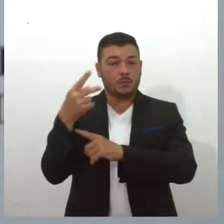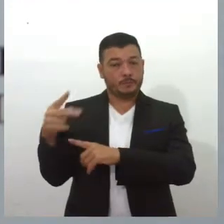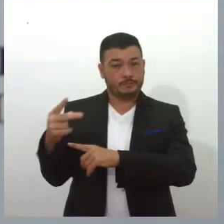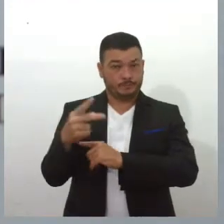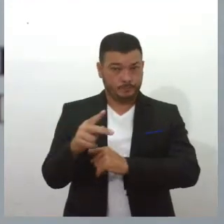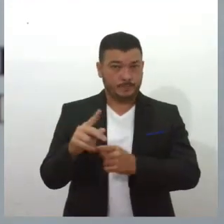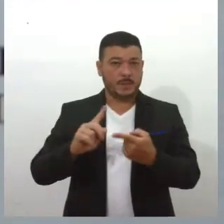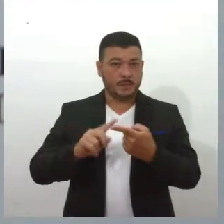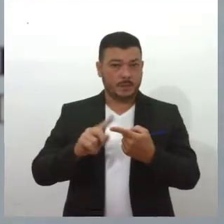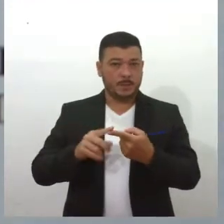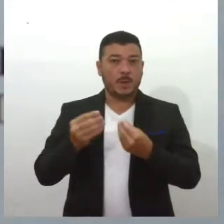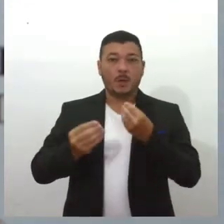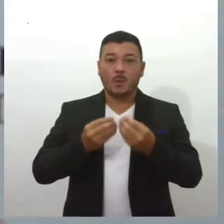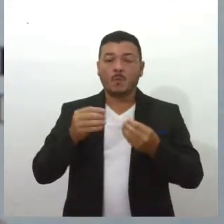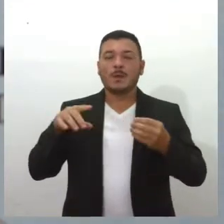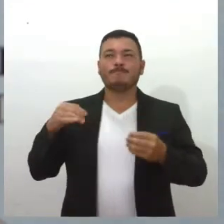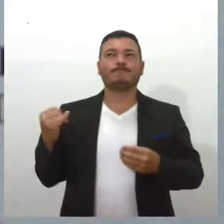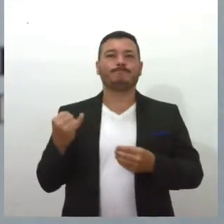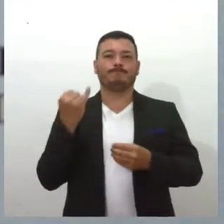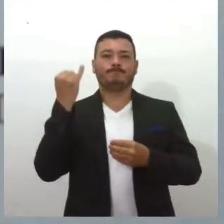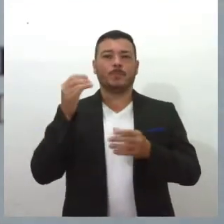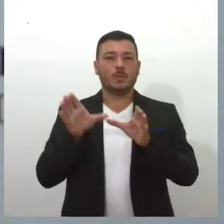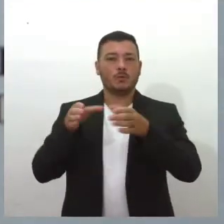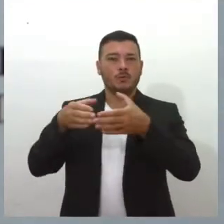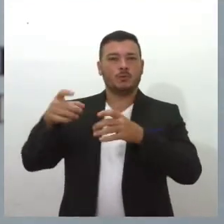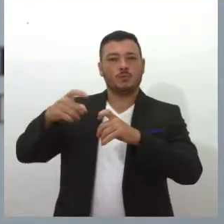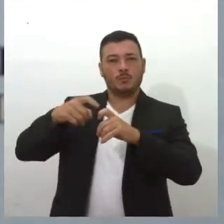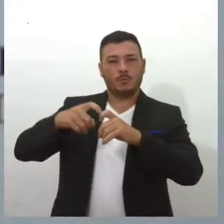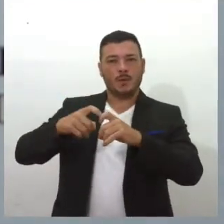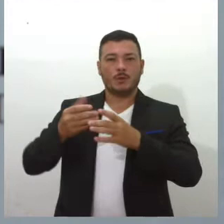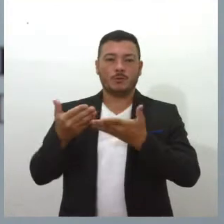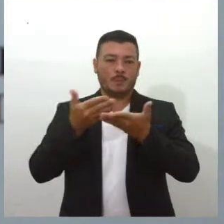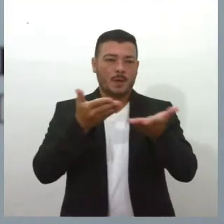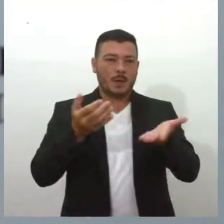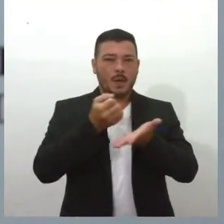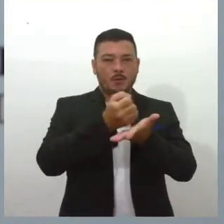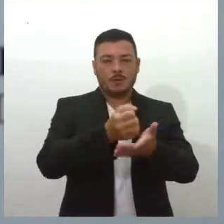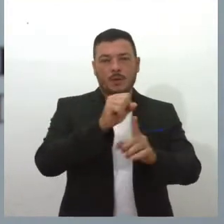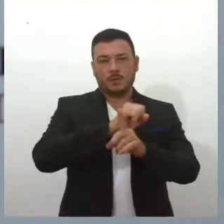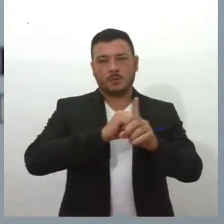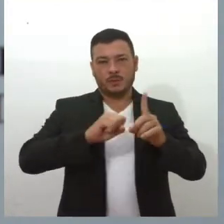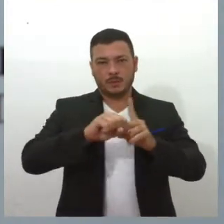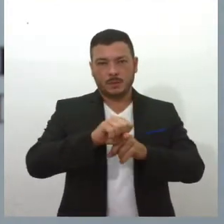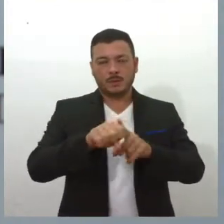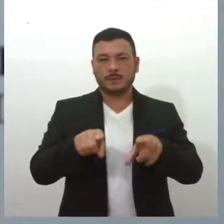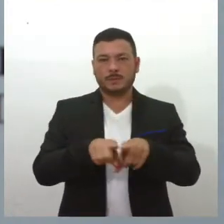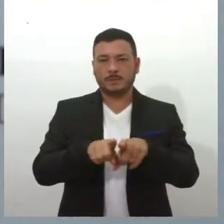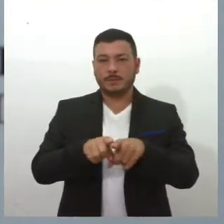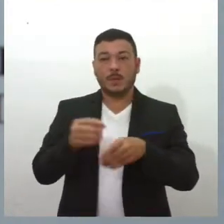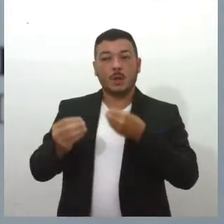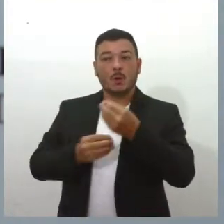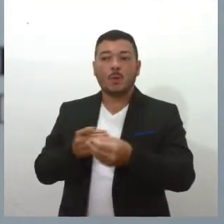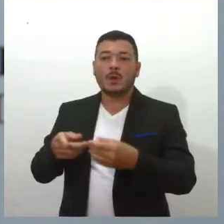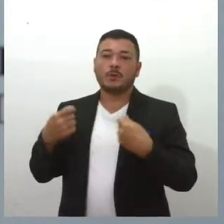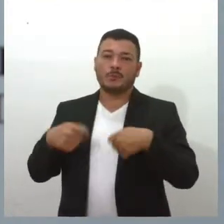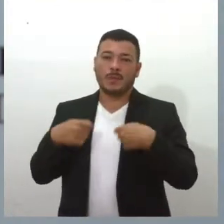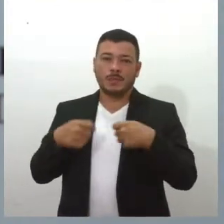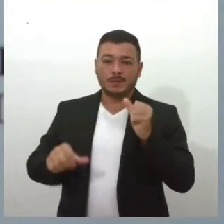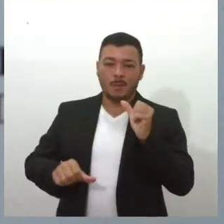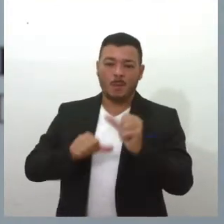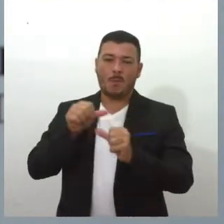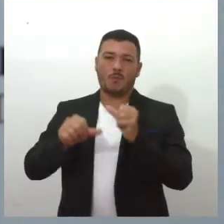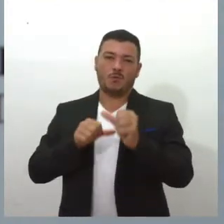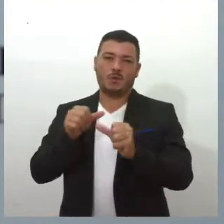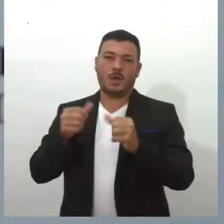como é imprescindível a atuação do bucomaxilo frente à sociedade e como eles precisam sair dessa situação